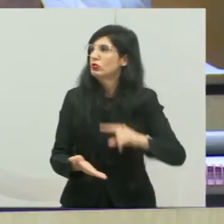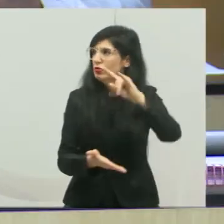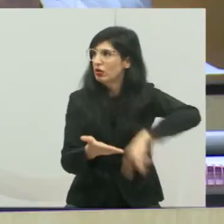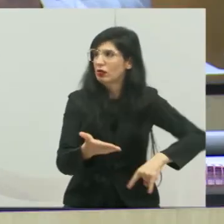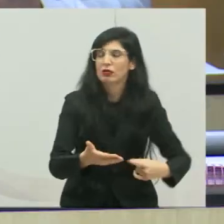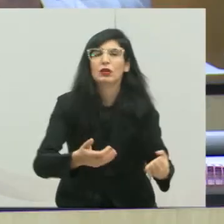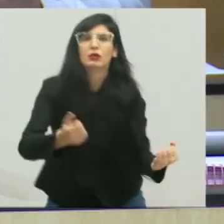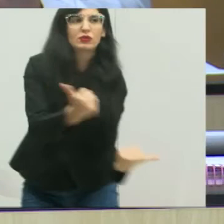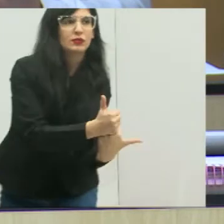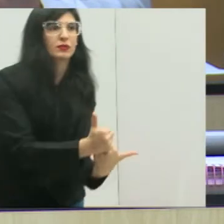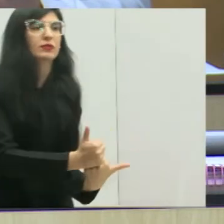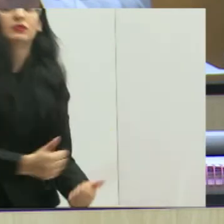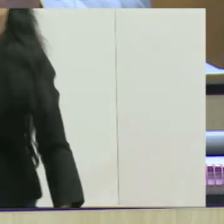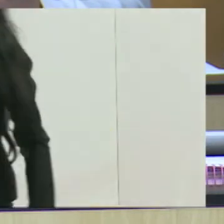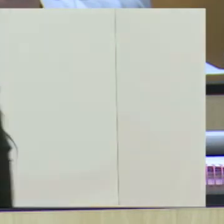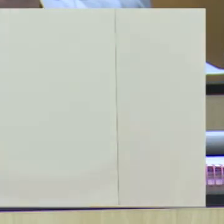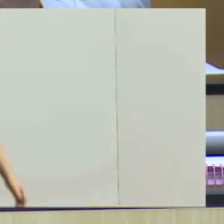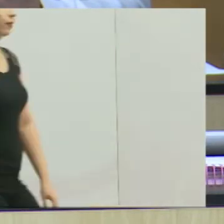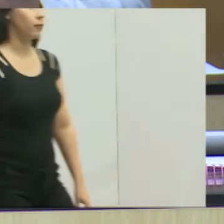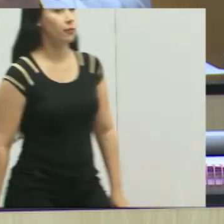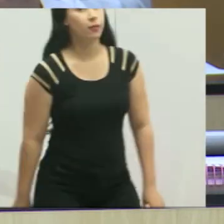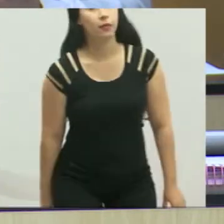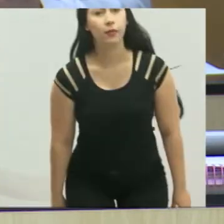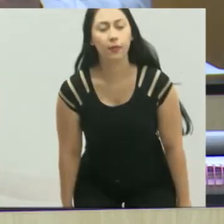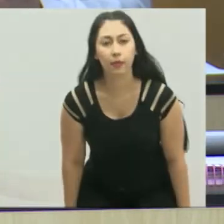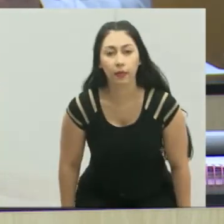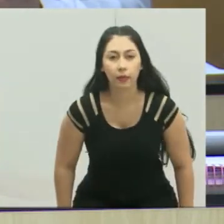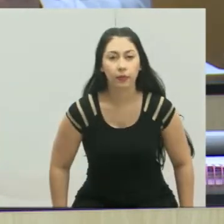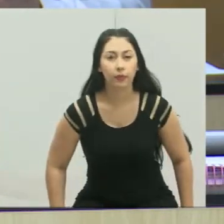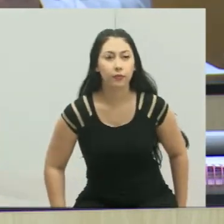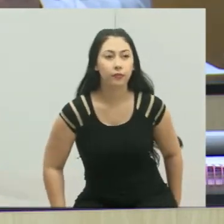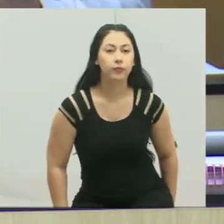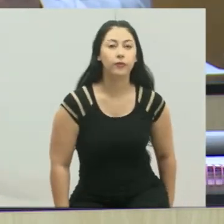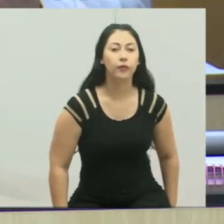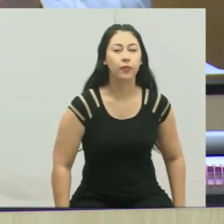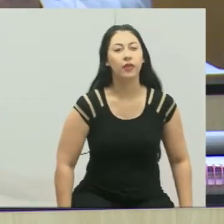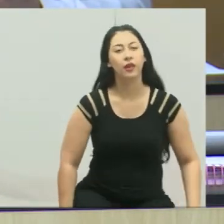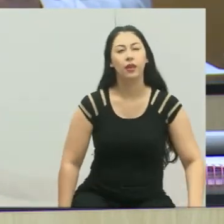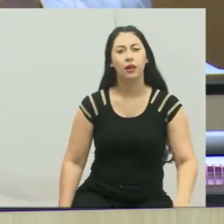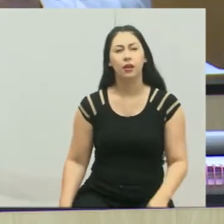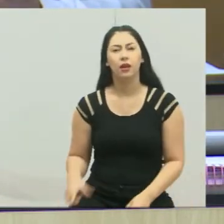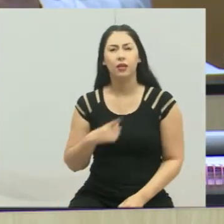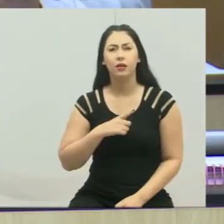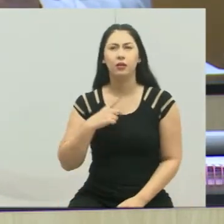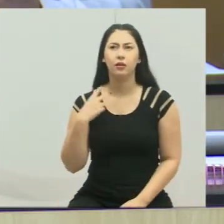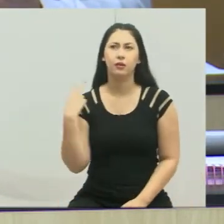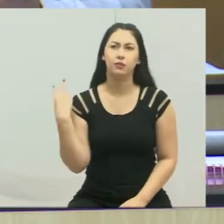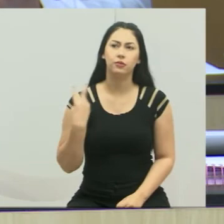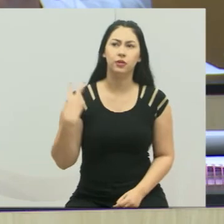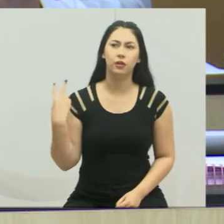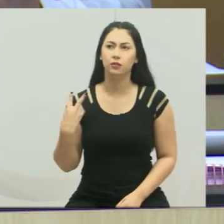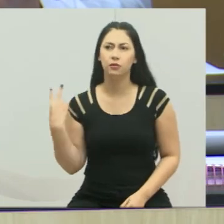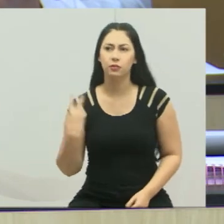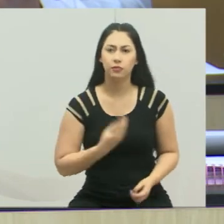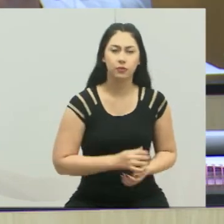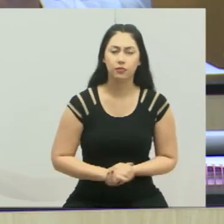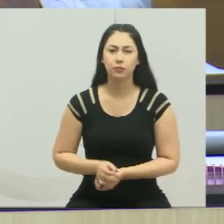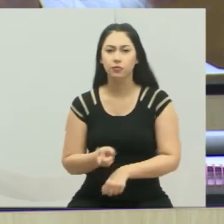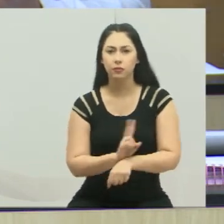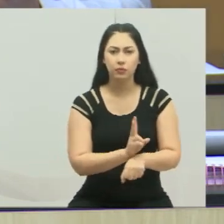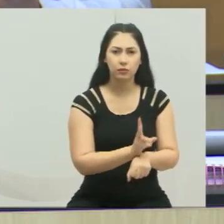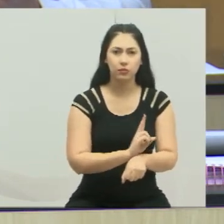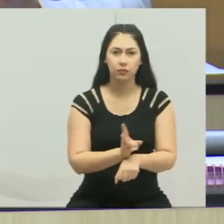número 138. Considerando a prerrogativa do vereador em fiscalizar atos, ações, parcerias, obras e contratos firmados pelo Poder